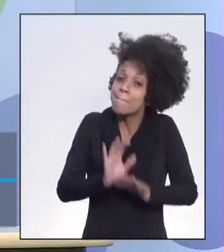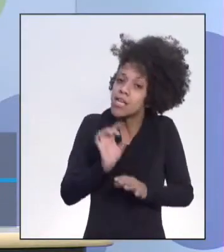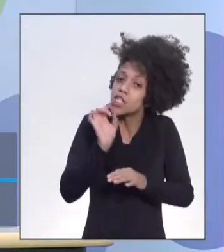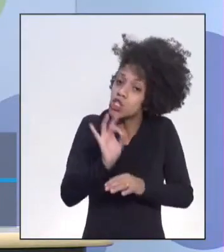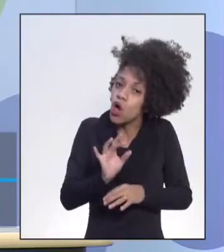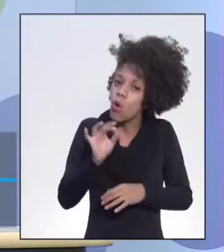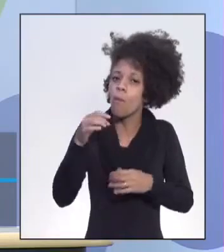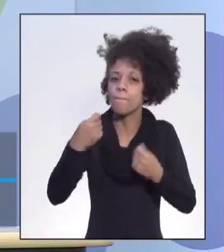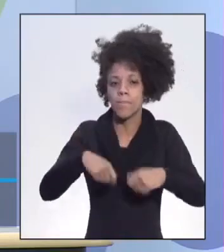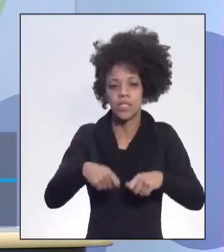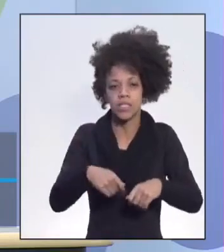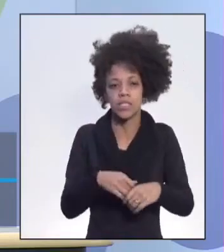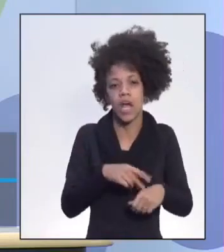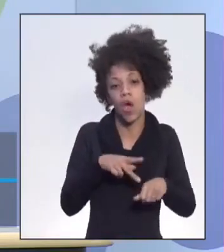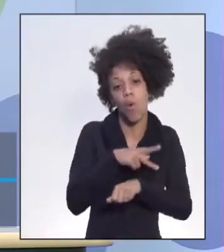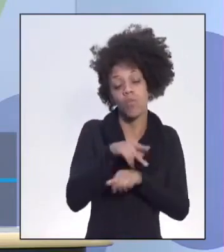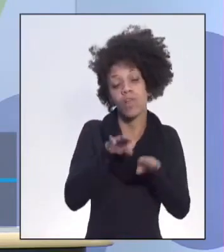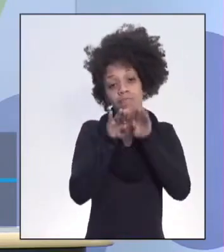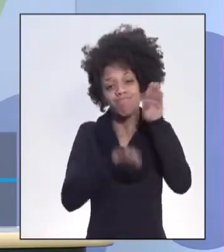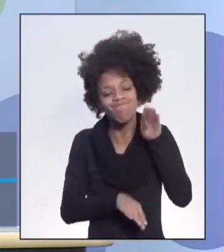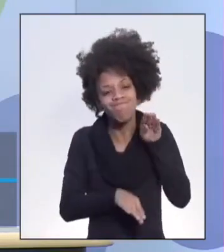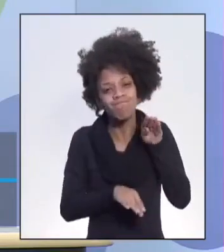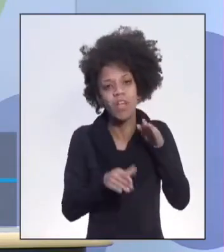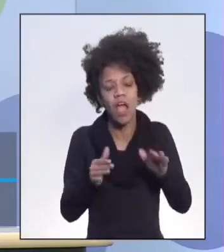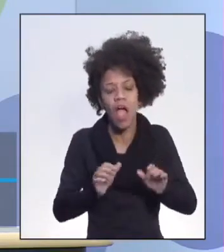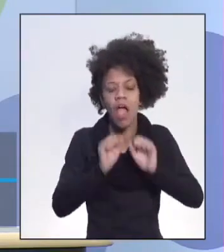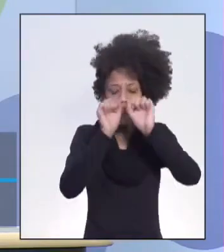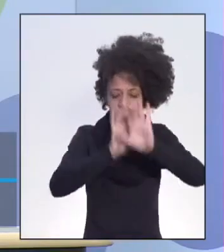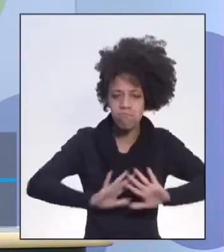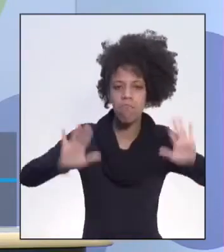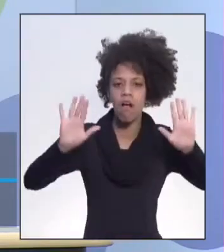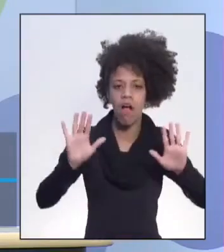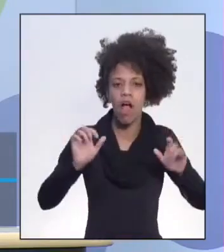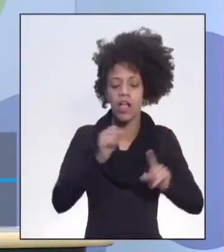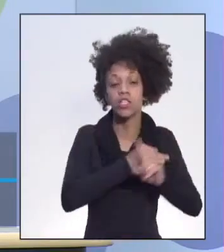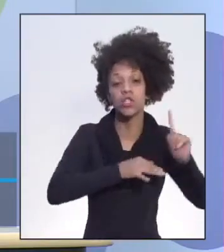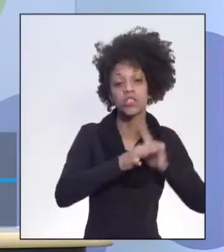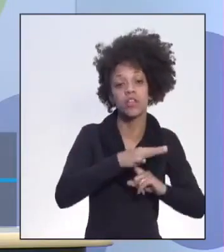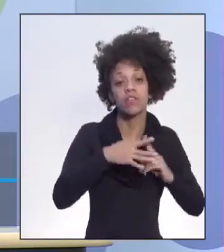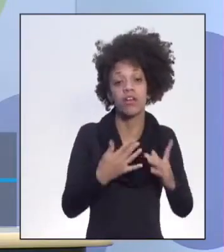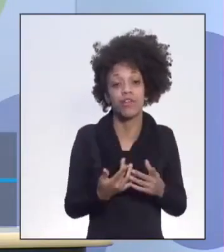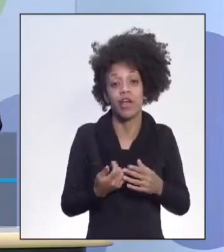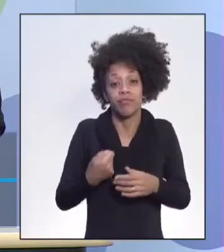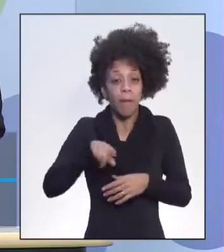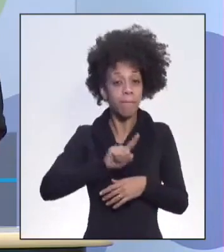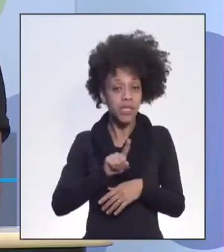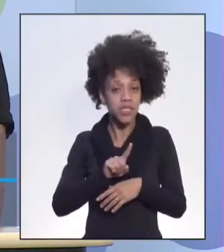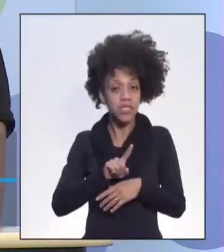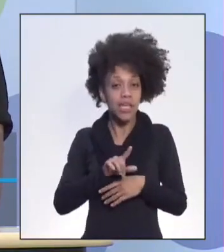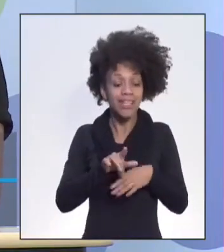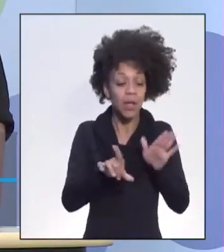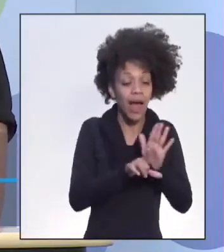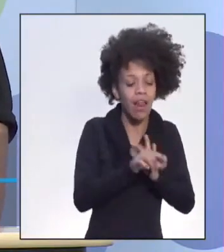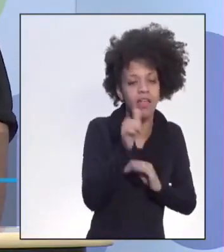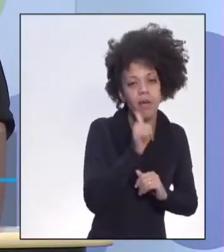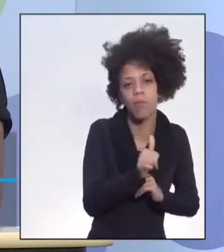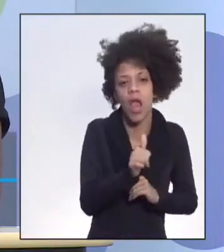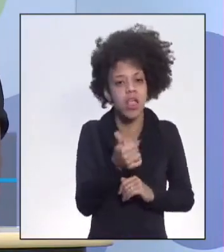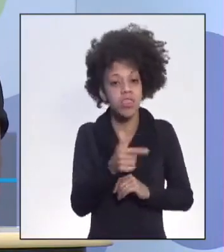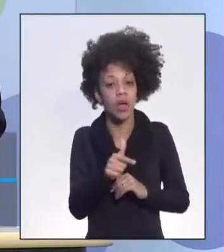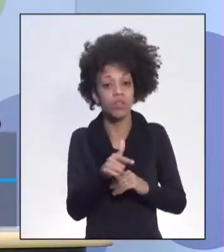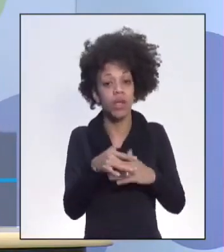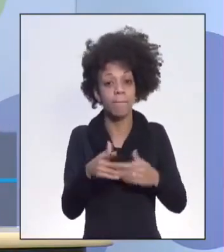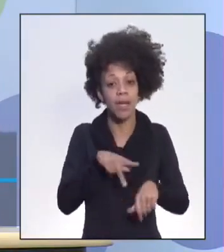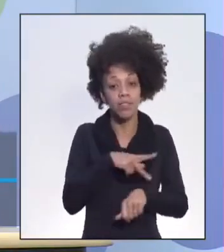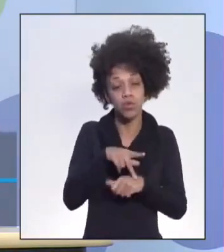Em alguns países onde essa igualdade já é muito clara socialmente, a existência dessa lei é desnecessária, então ela não existe. Mas em países onde ainda